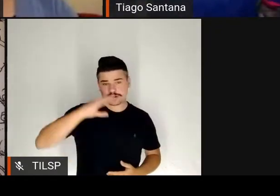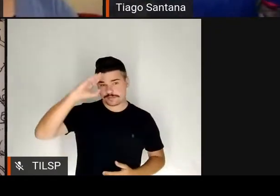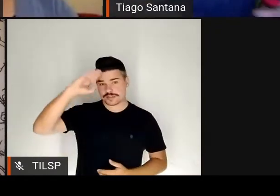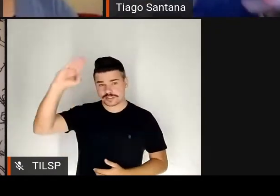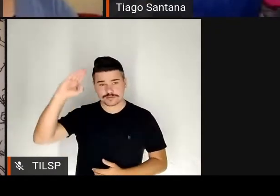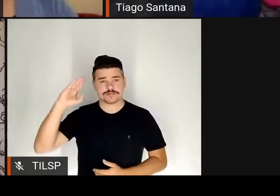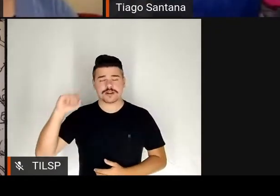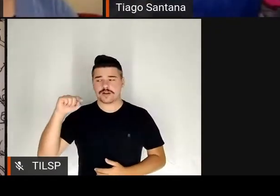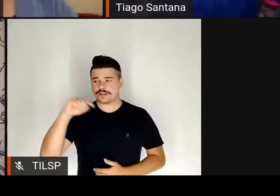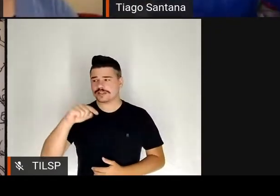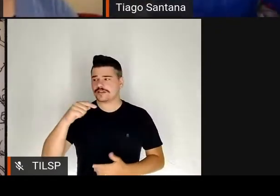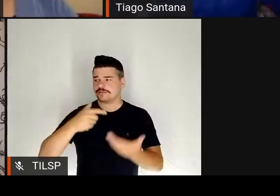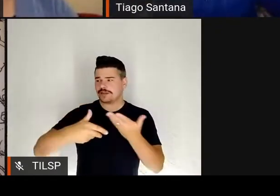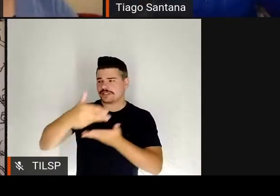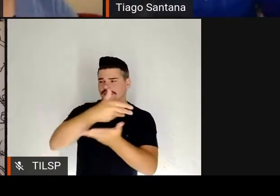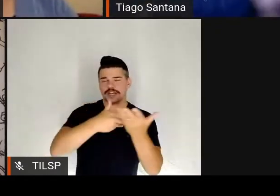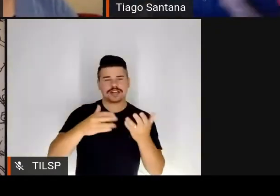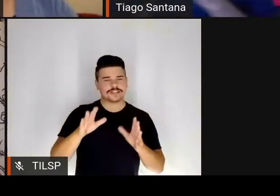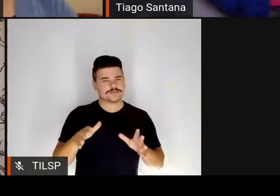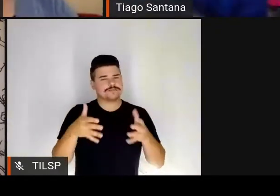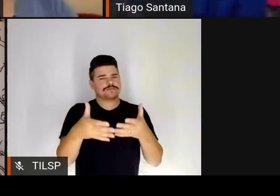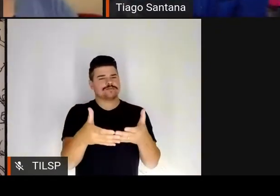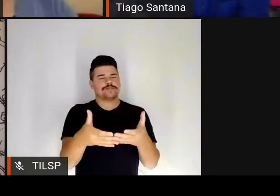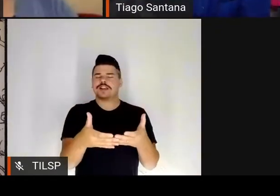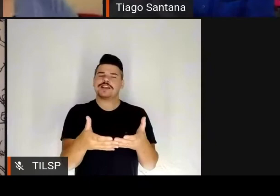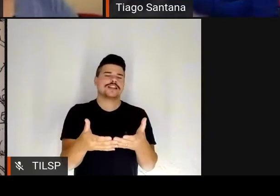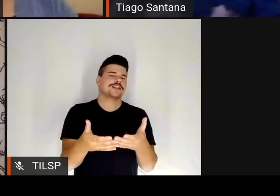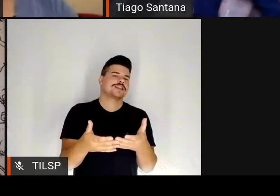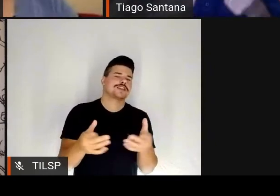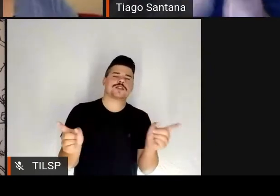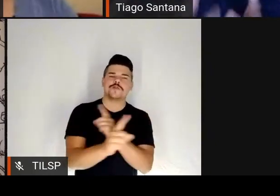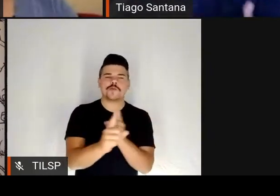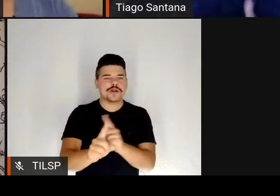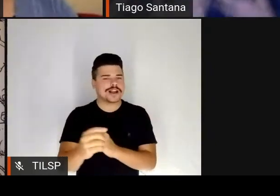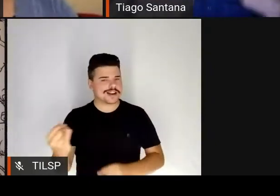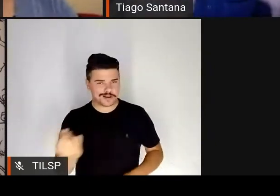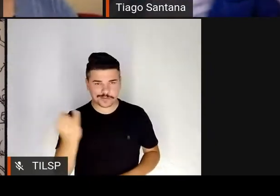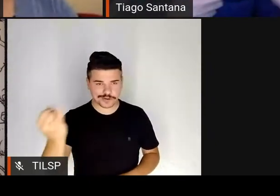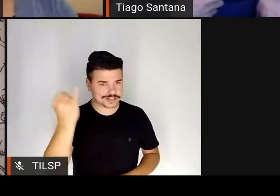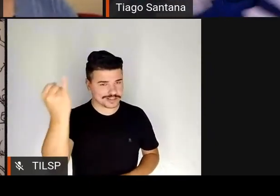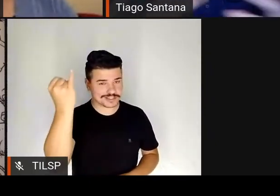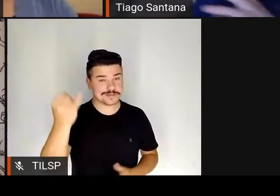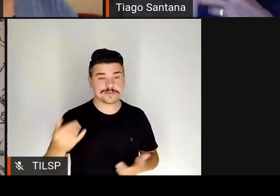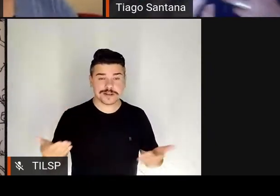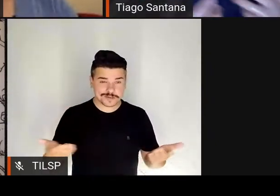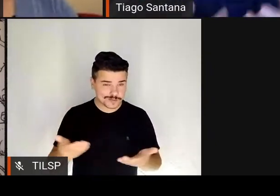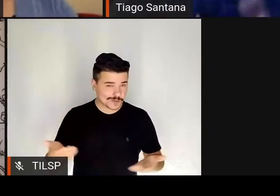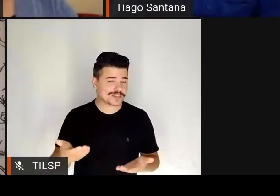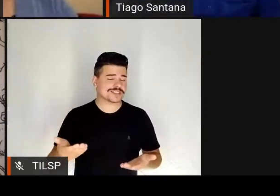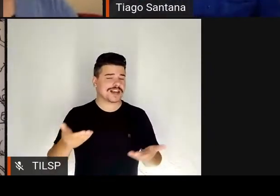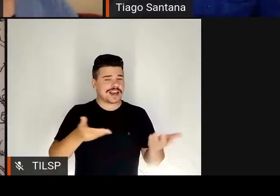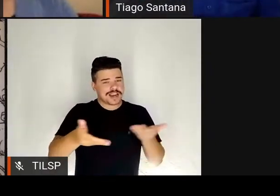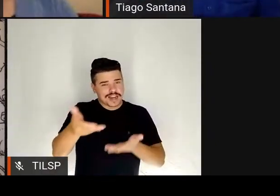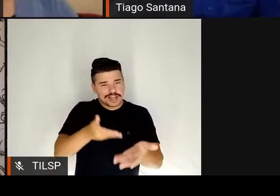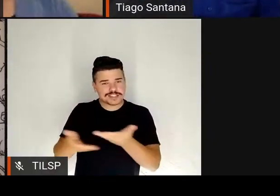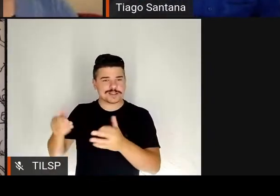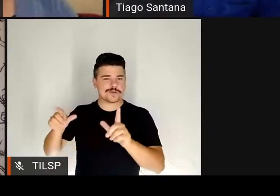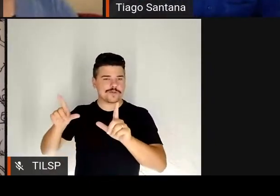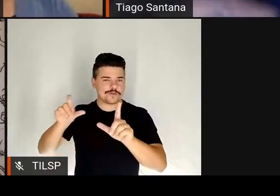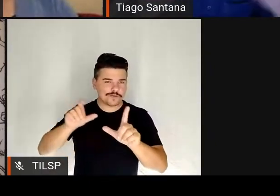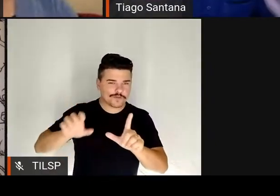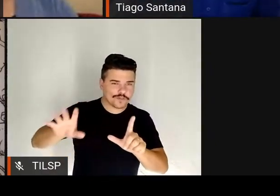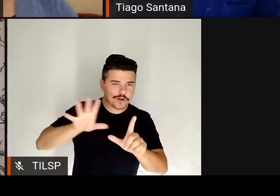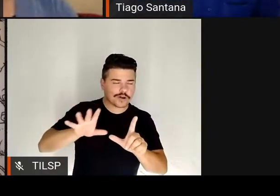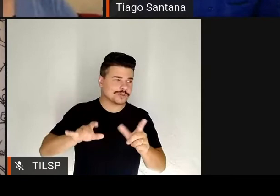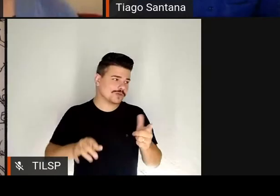a paisagem é pano de fundo, não que não seja importante, mas onde a relação do fotógrafo com o outro